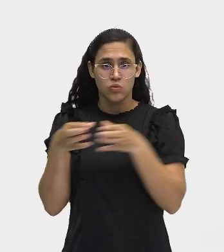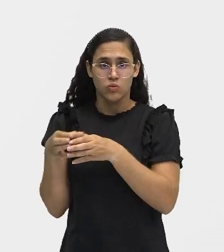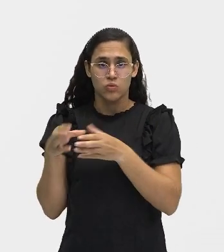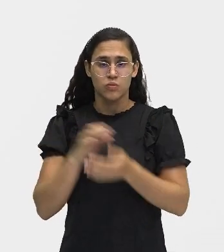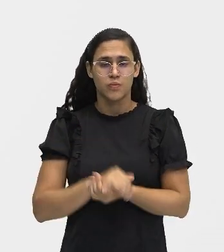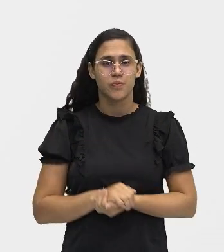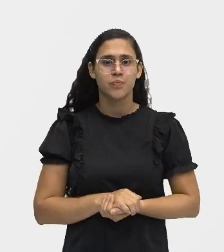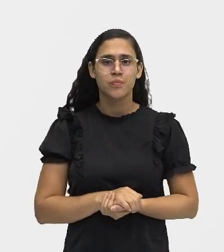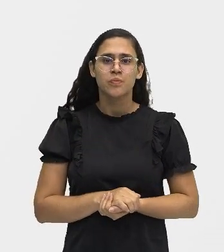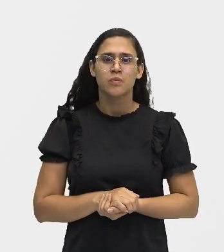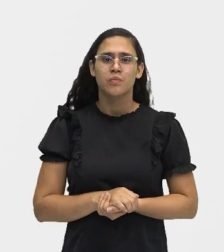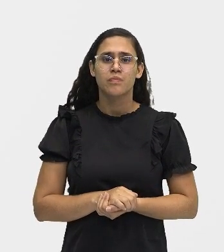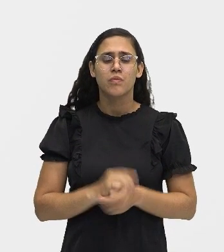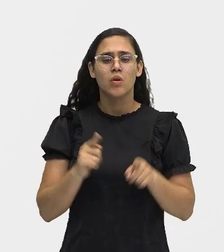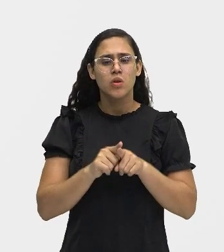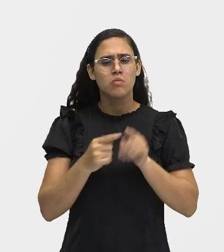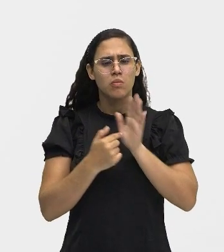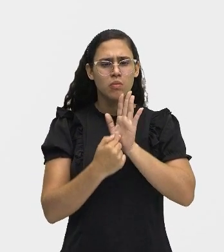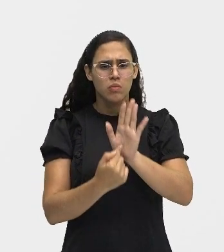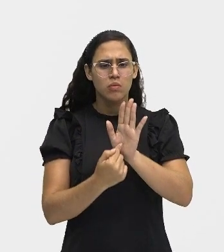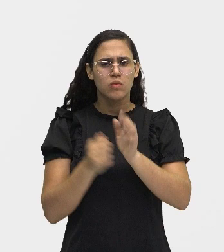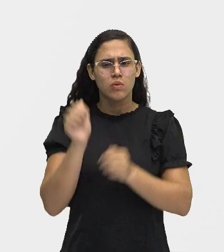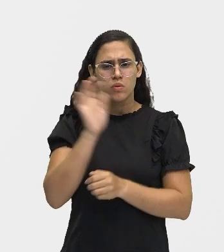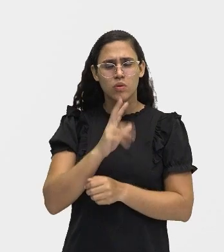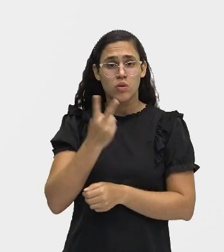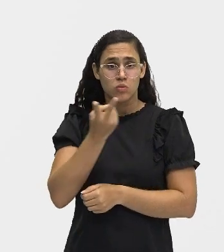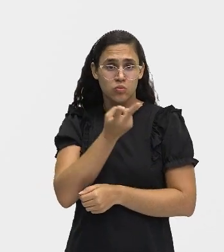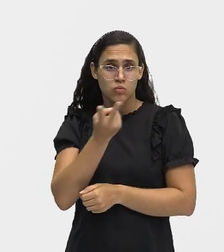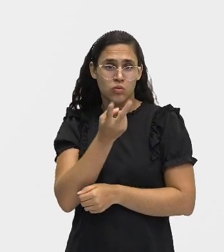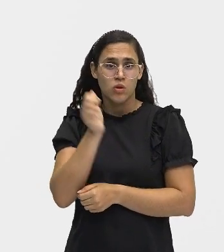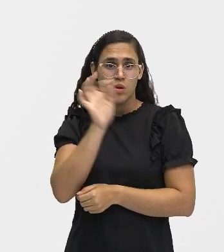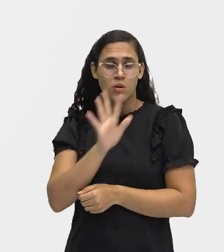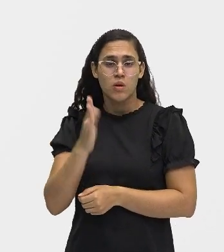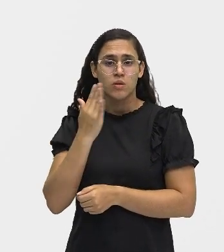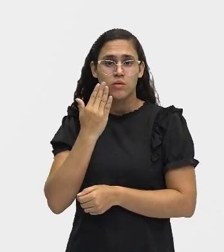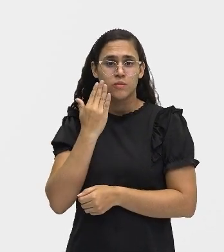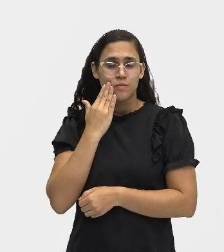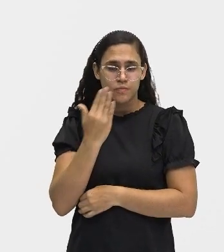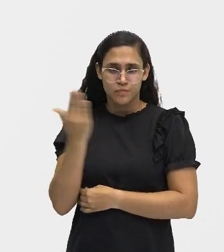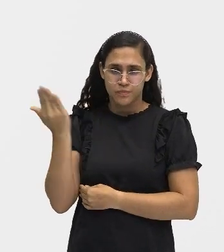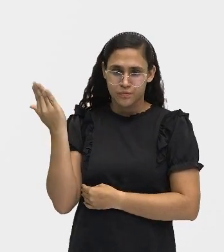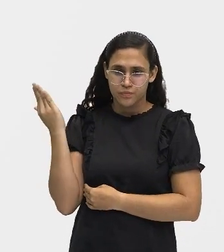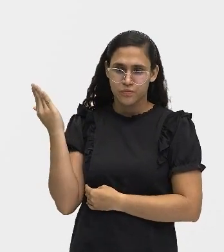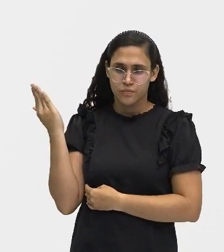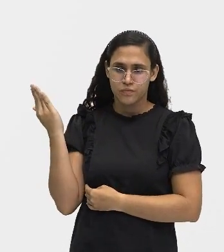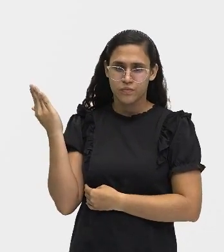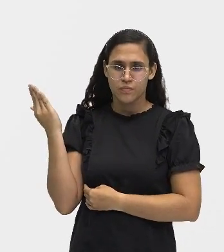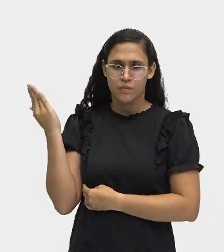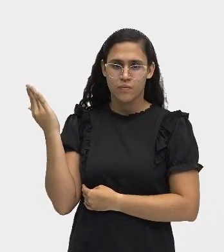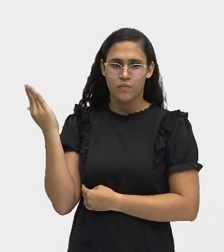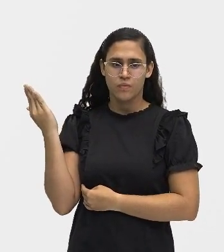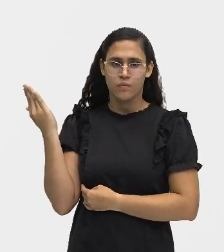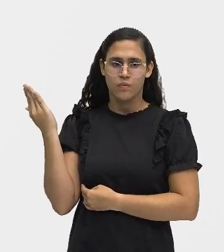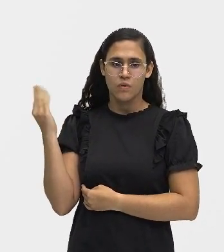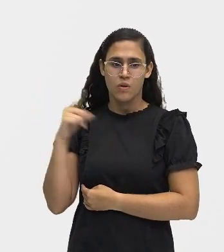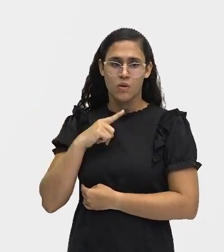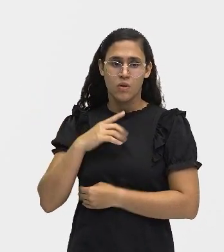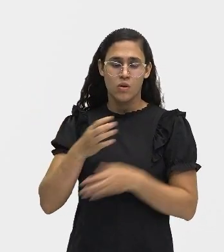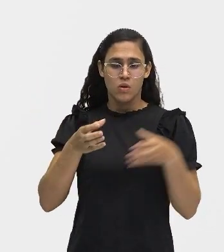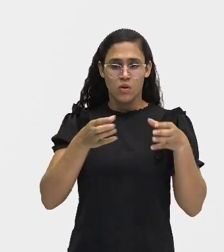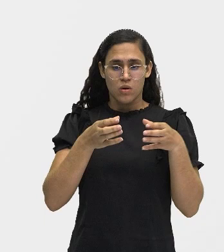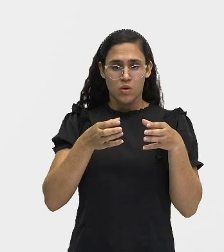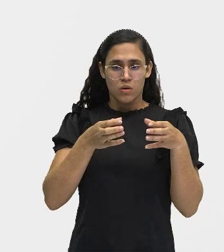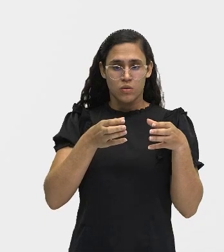aí a gente tem uma imagem para mostrar para vocês, né? Duas imagens. Olha só, os equinofósseis, a gente tem aí que são os